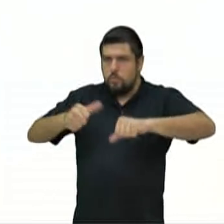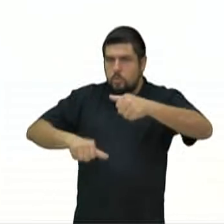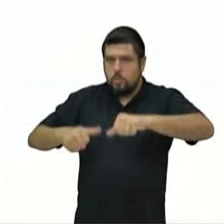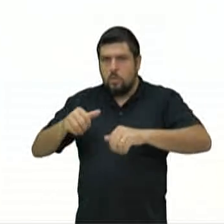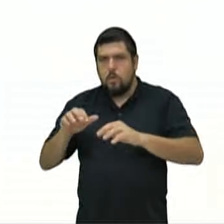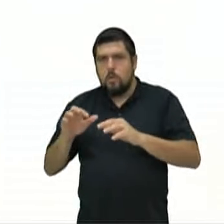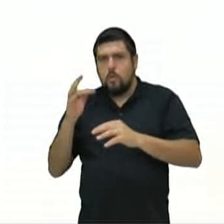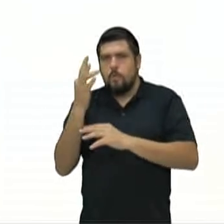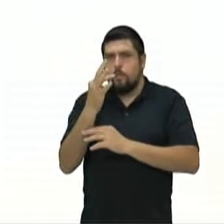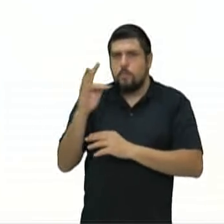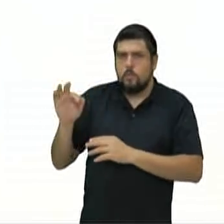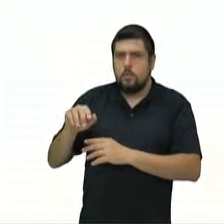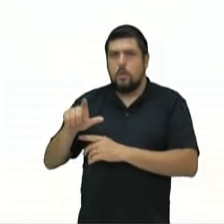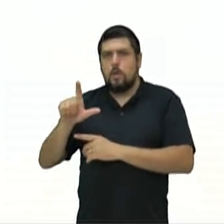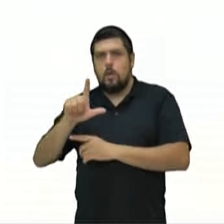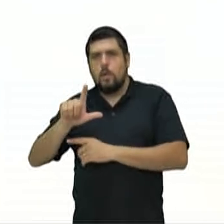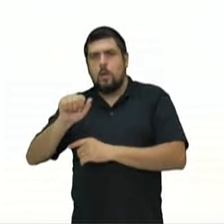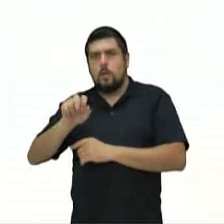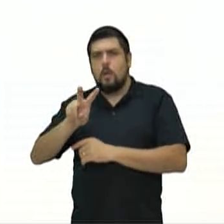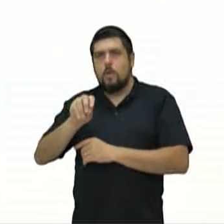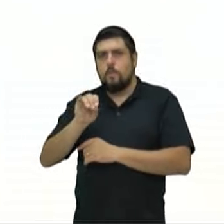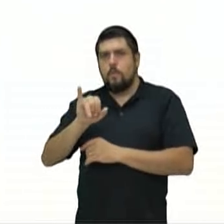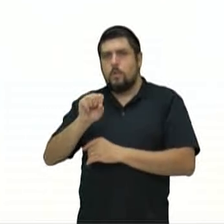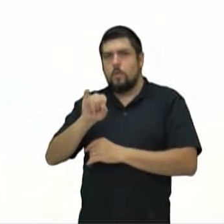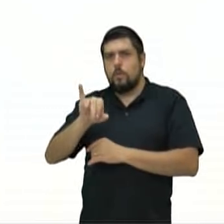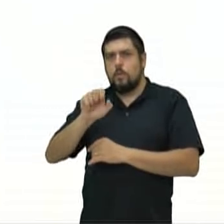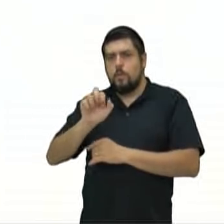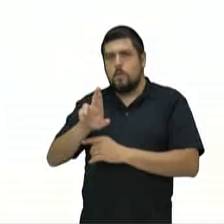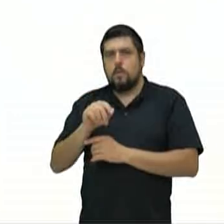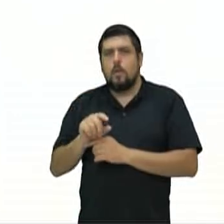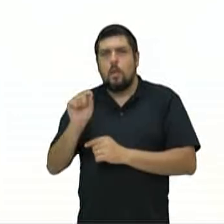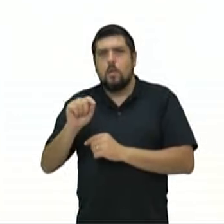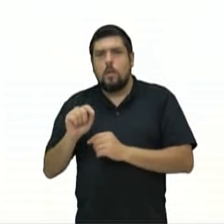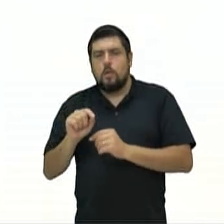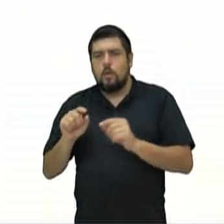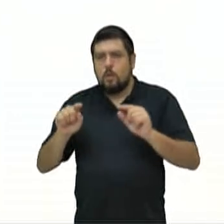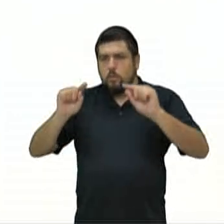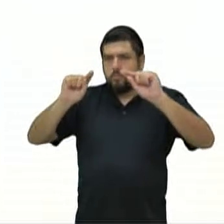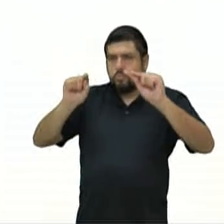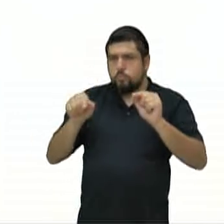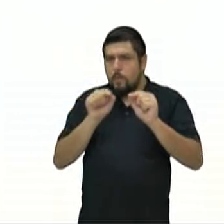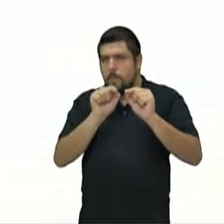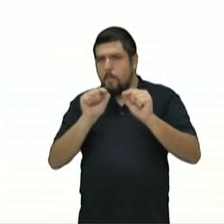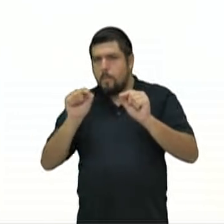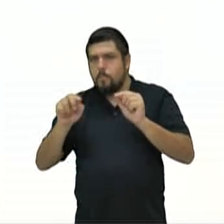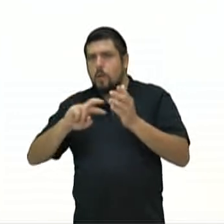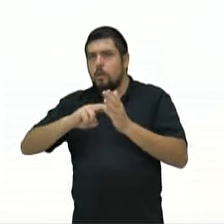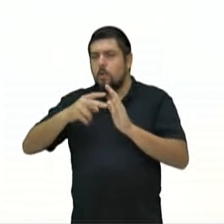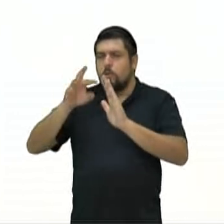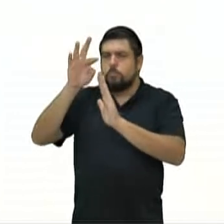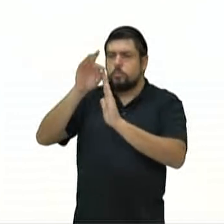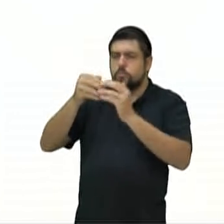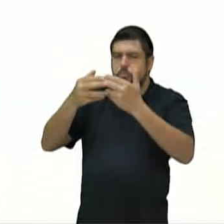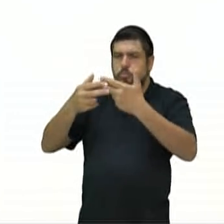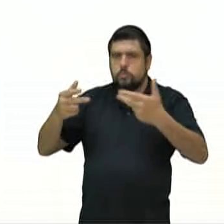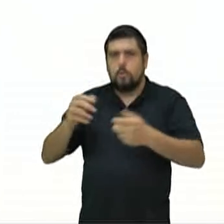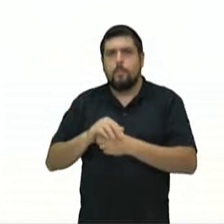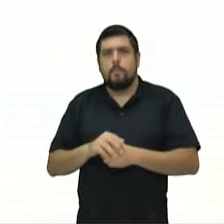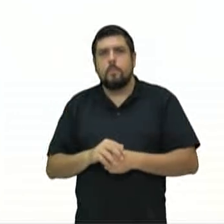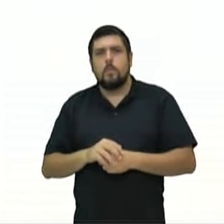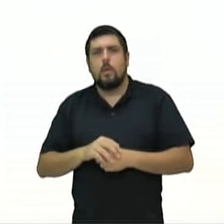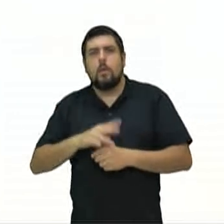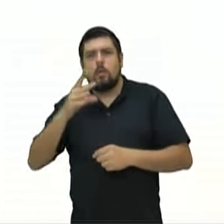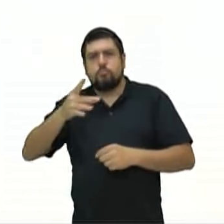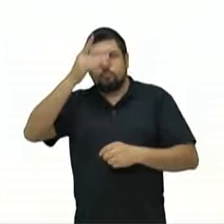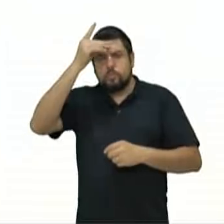tornou imortal, eu recortei aqui, pessoal, está entre parênteses e reticências, porque existe texto ali, tá? Tornou imortal o pensamento de que na natureza nada se